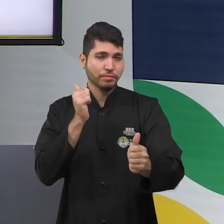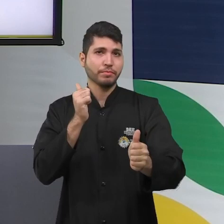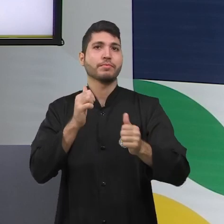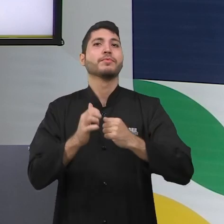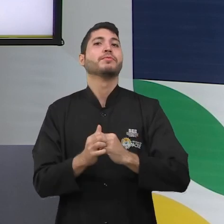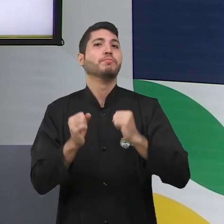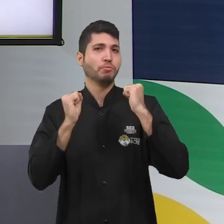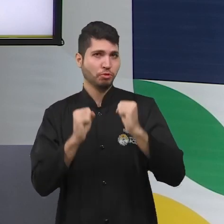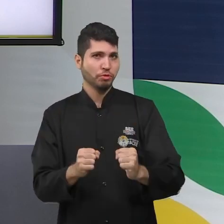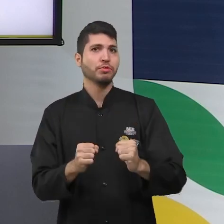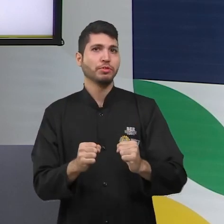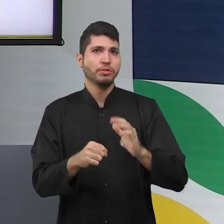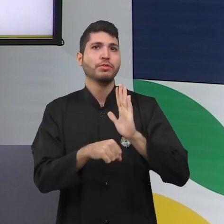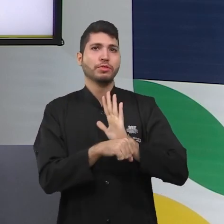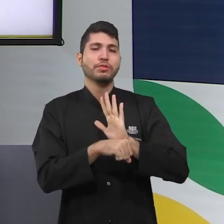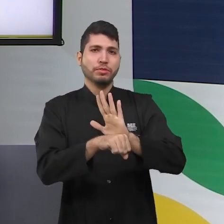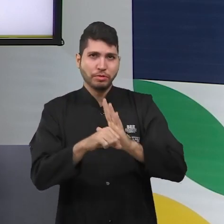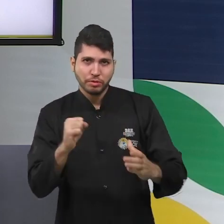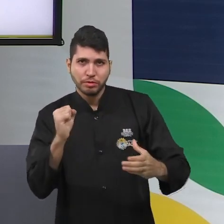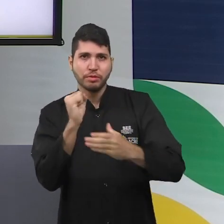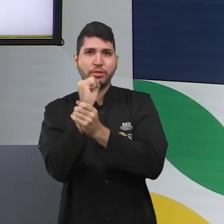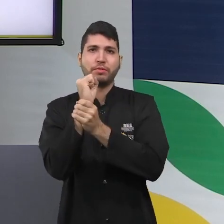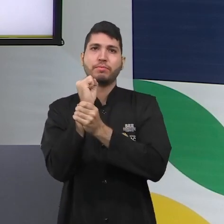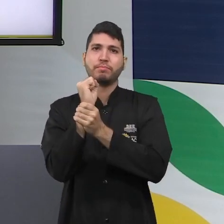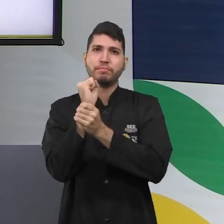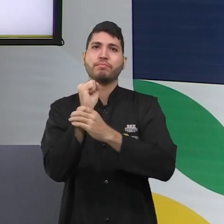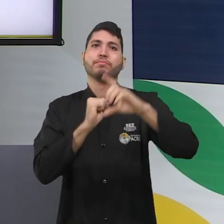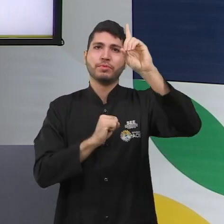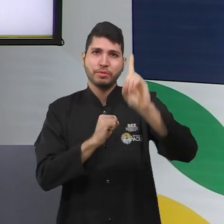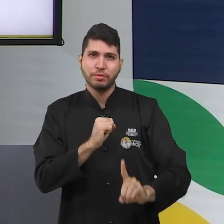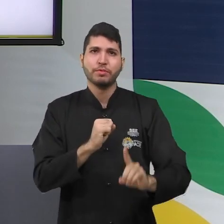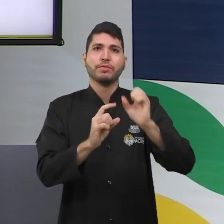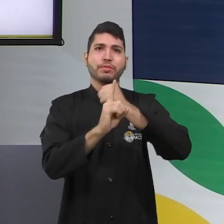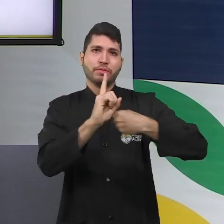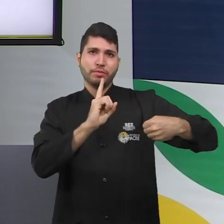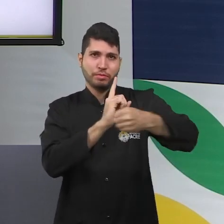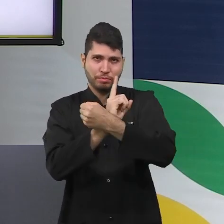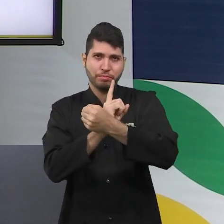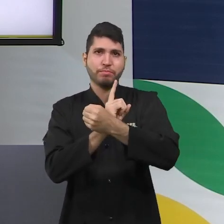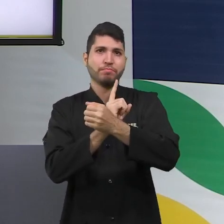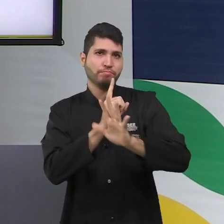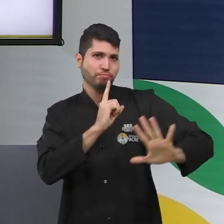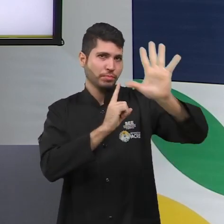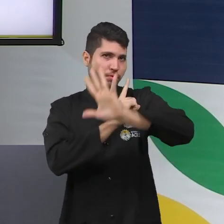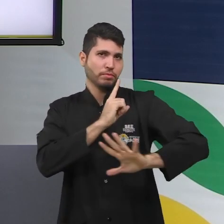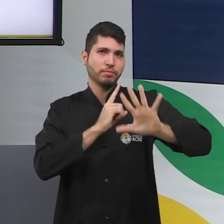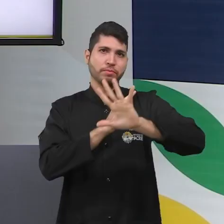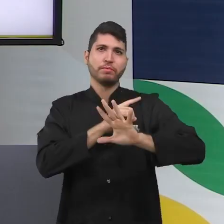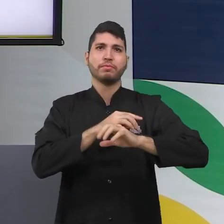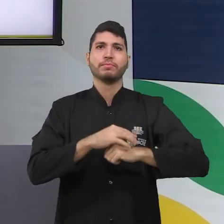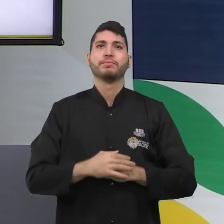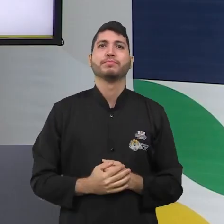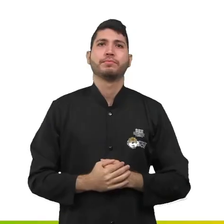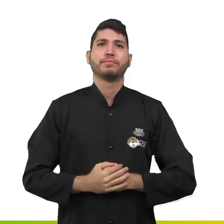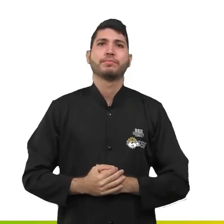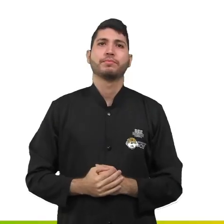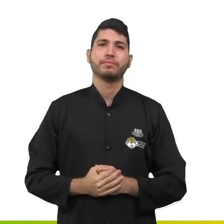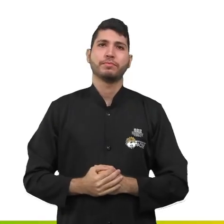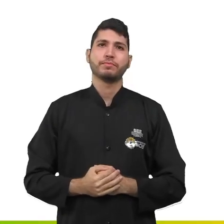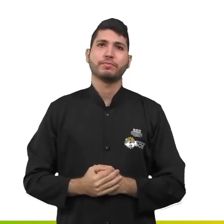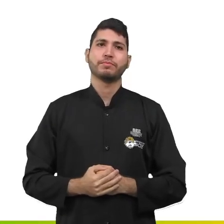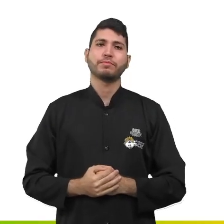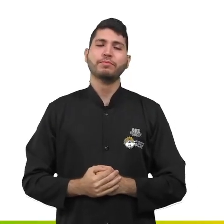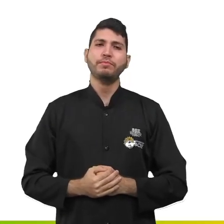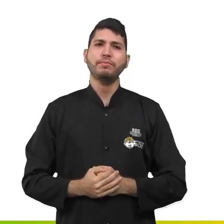propiciar essa garantia de direito social, de forma geral. Ok? Tranquilinho? Vamos avançando.